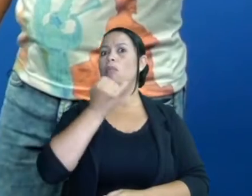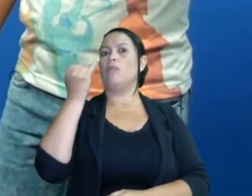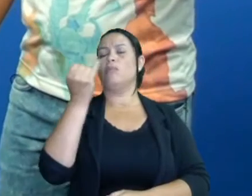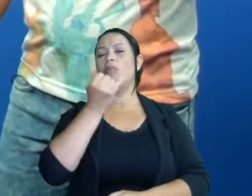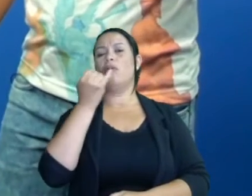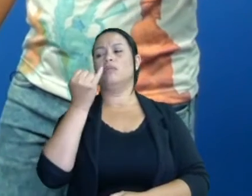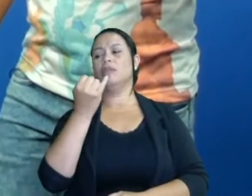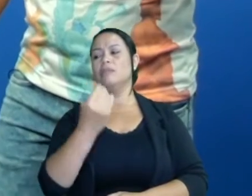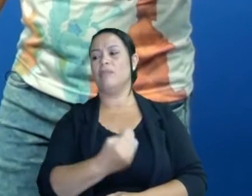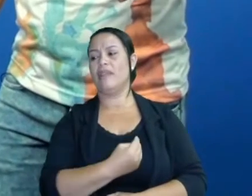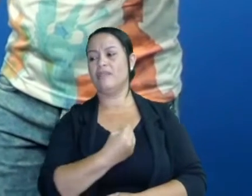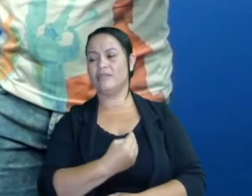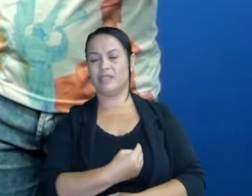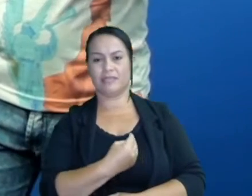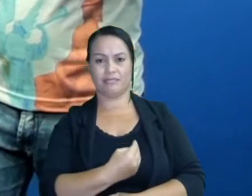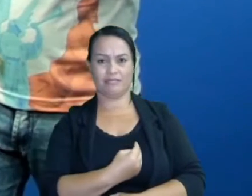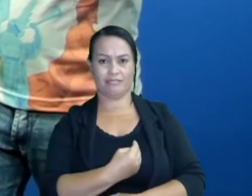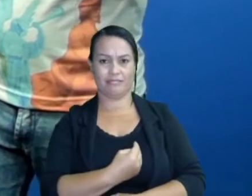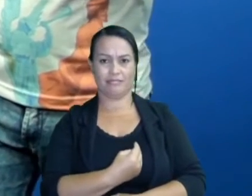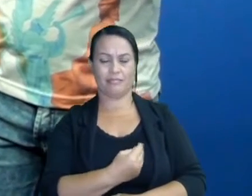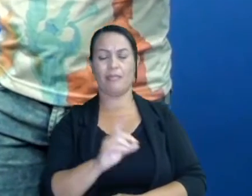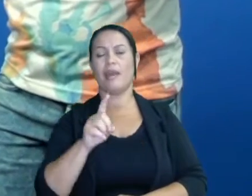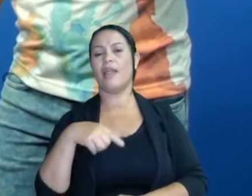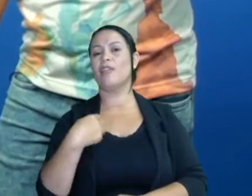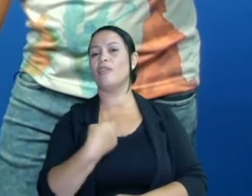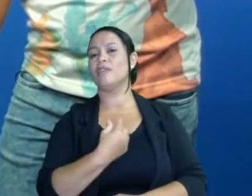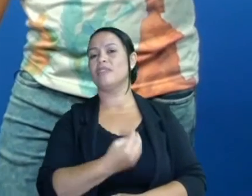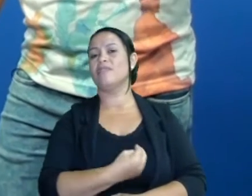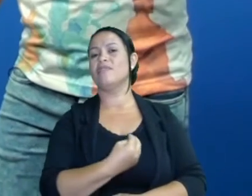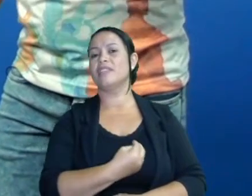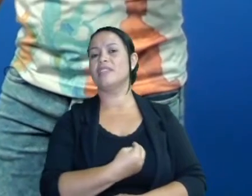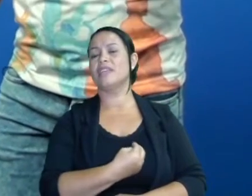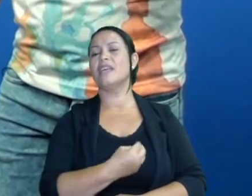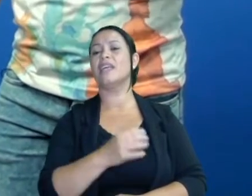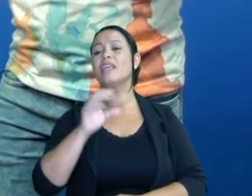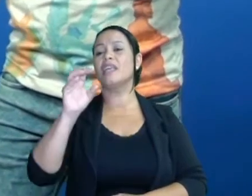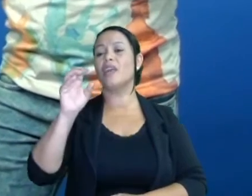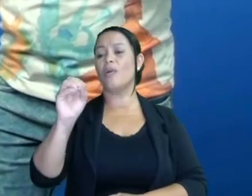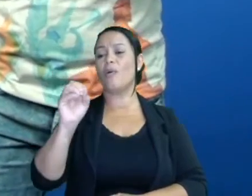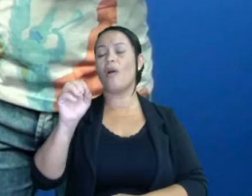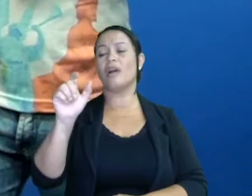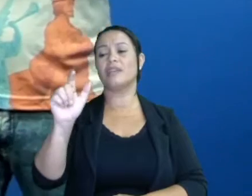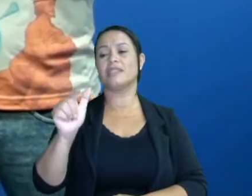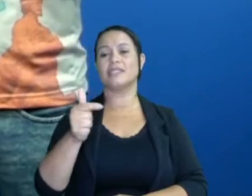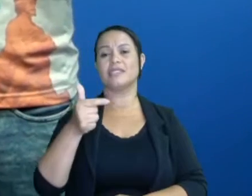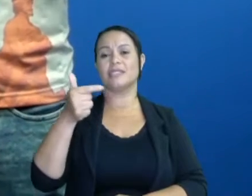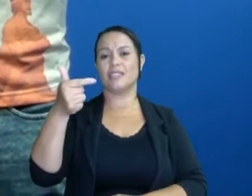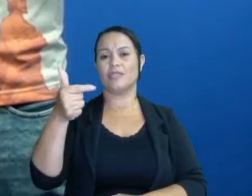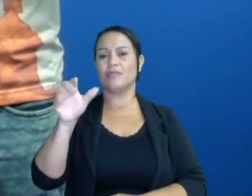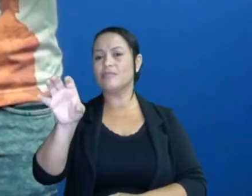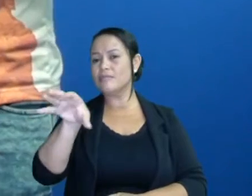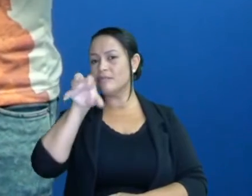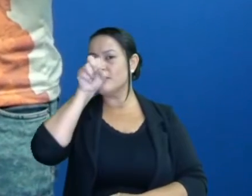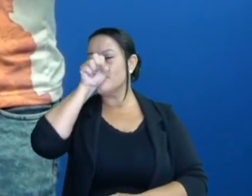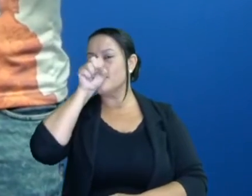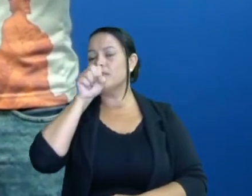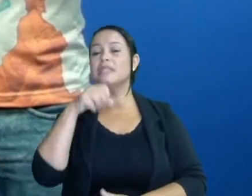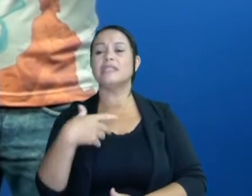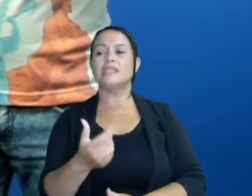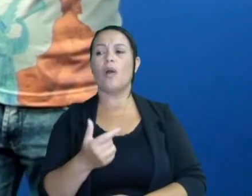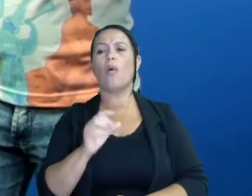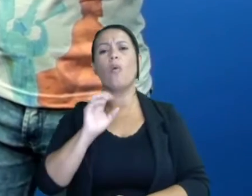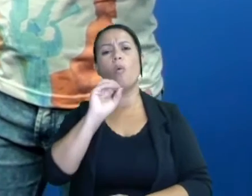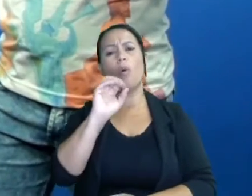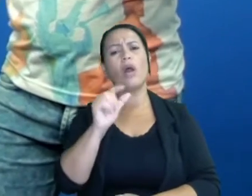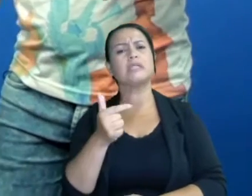vida, ou seja, é o nosso oxigênio. O oxigênio é essencial